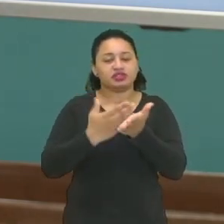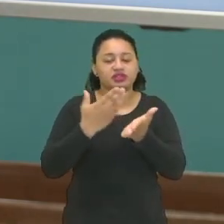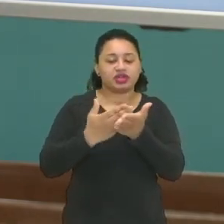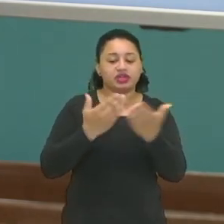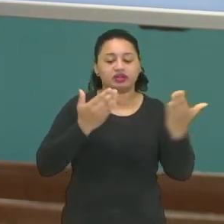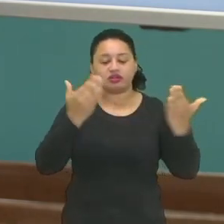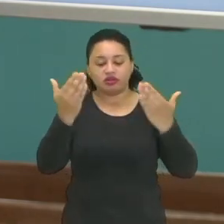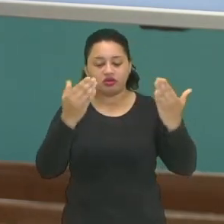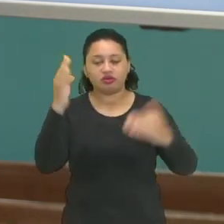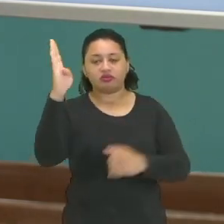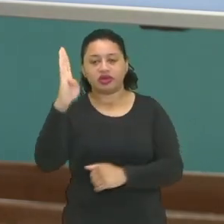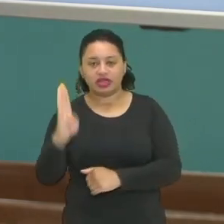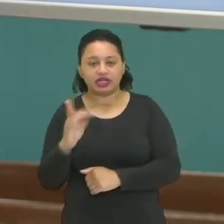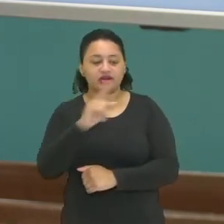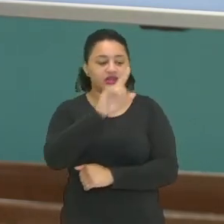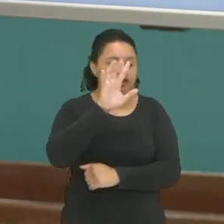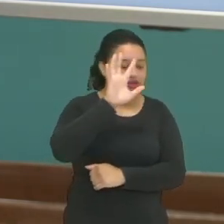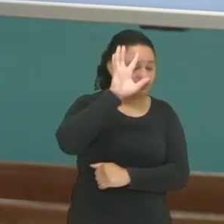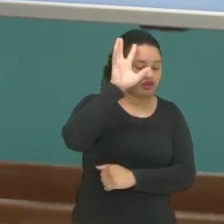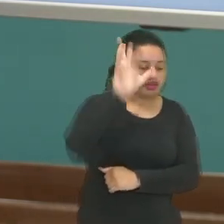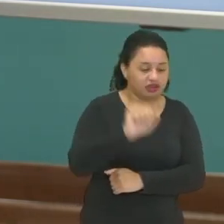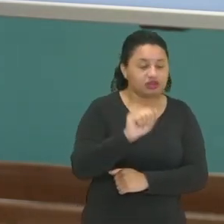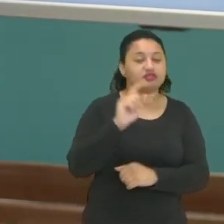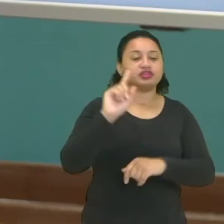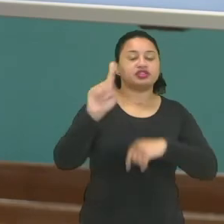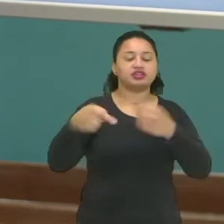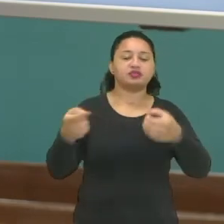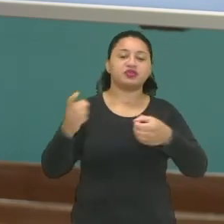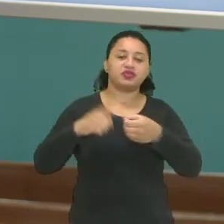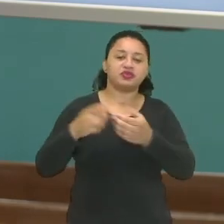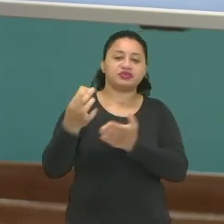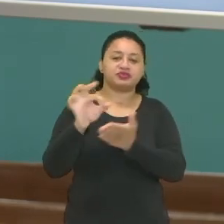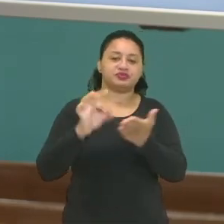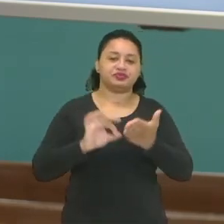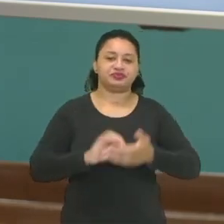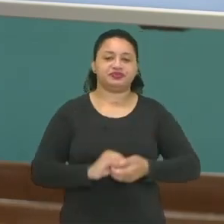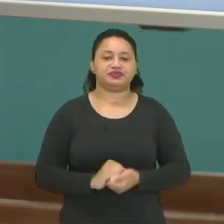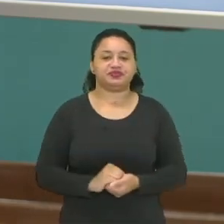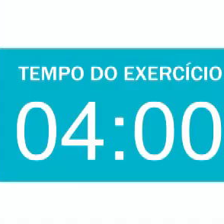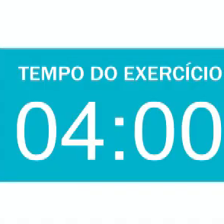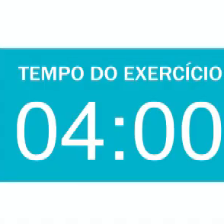o Brasil com o que acontece na África e voltaremos então na correção.